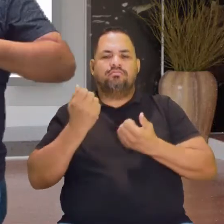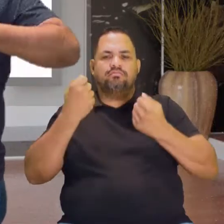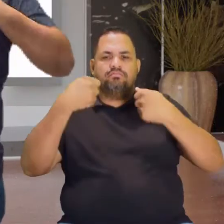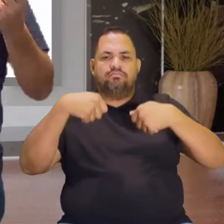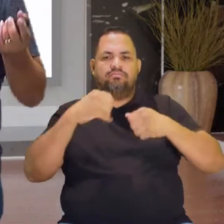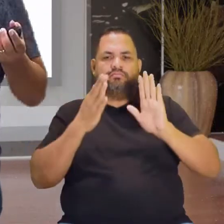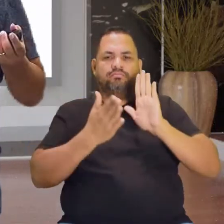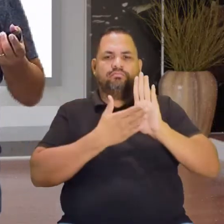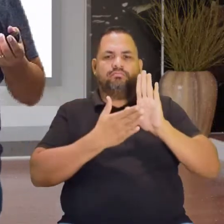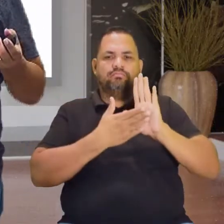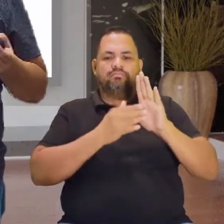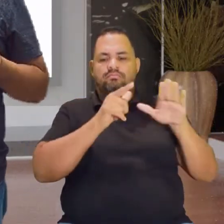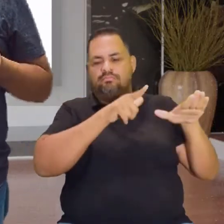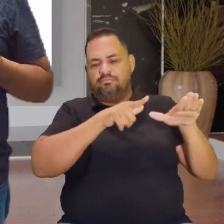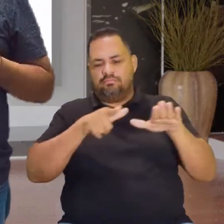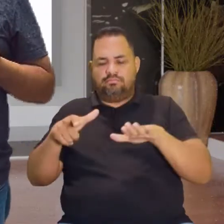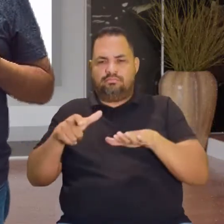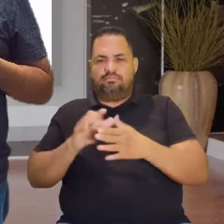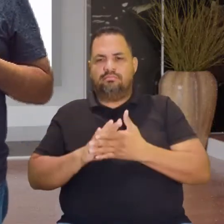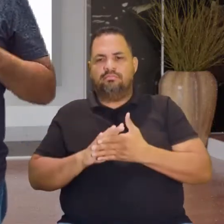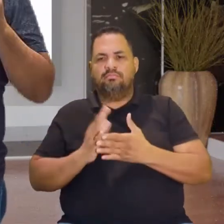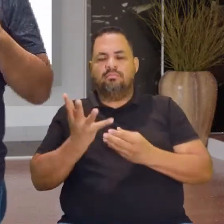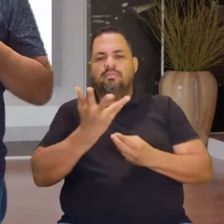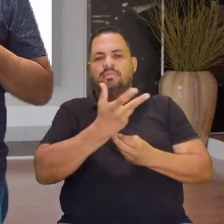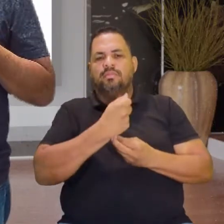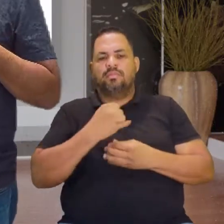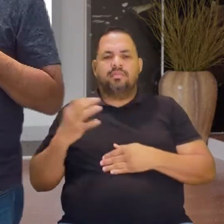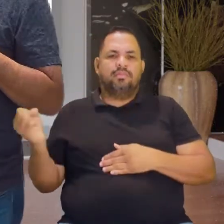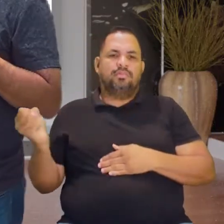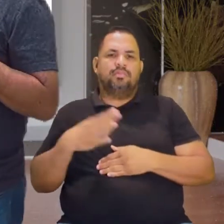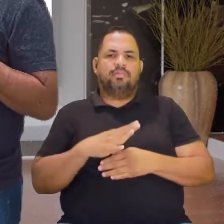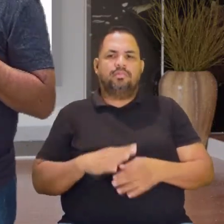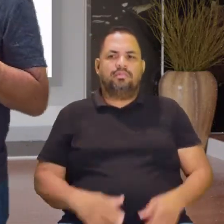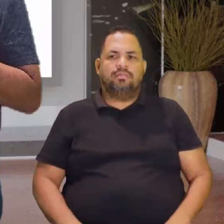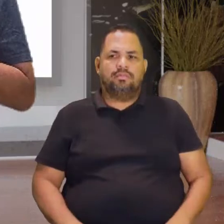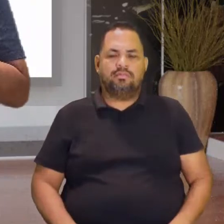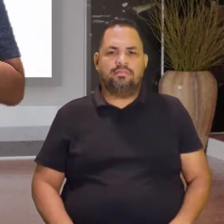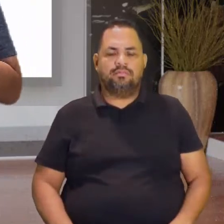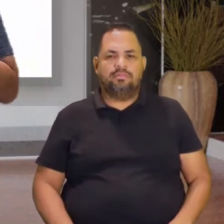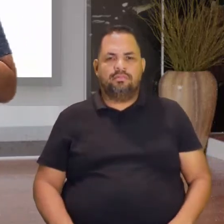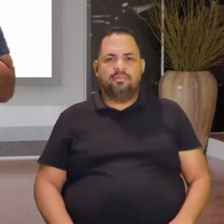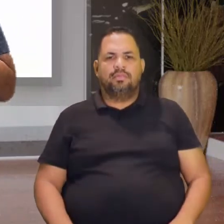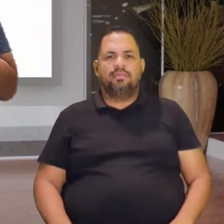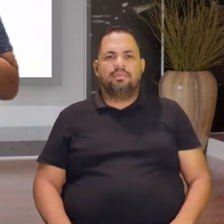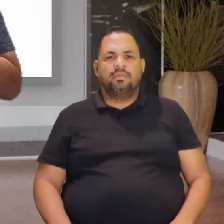da proposta da Semana de Arte Moderna. Muitos artistas ainda seguem essas